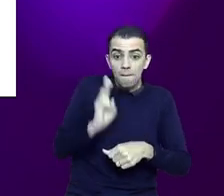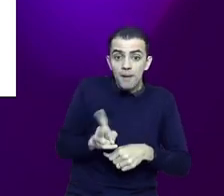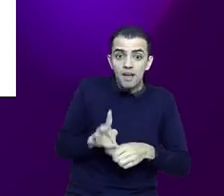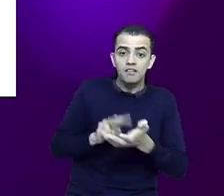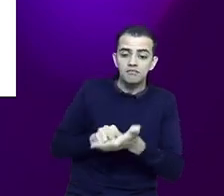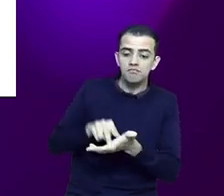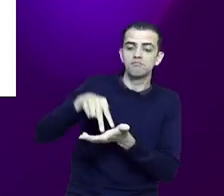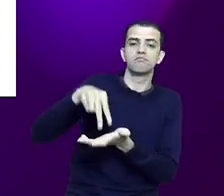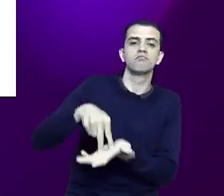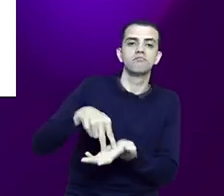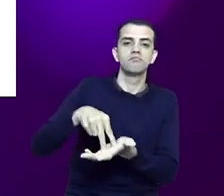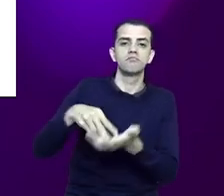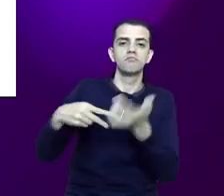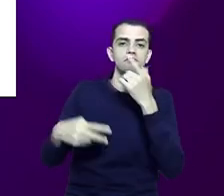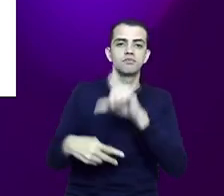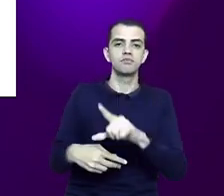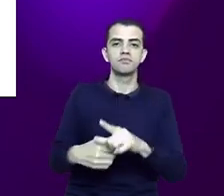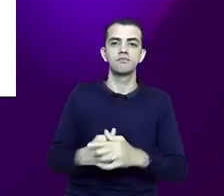já